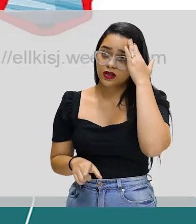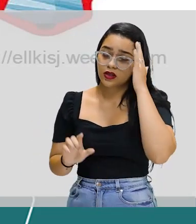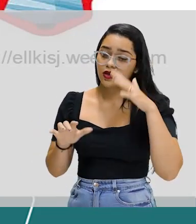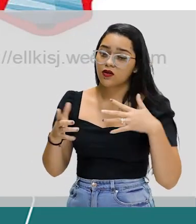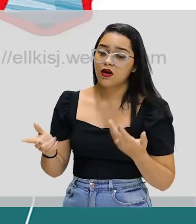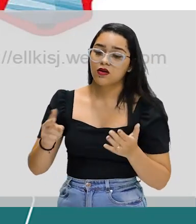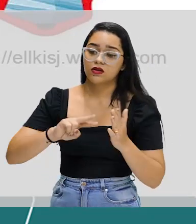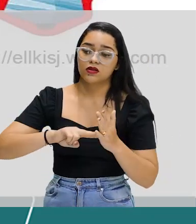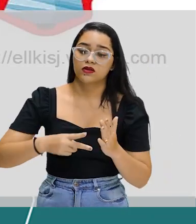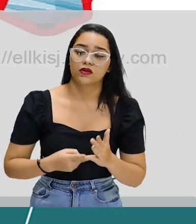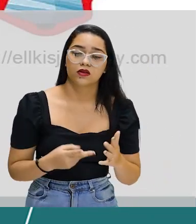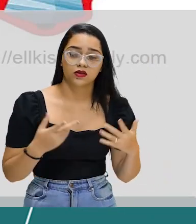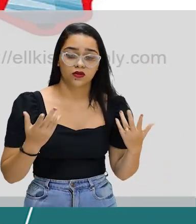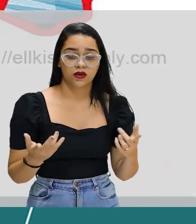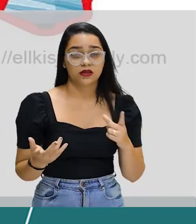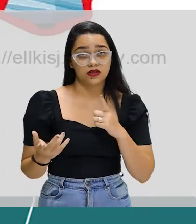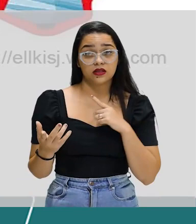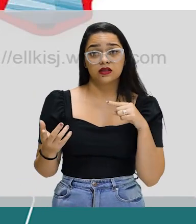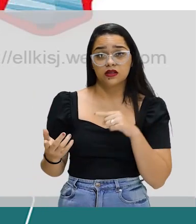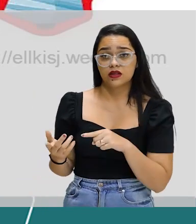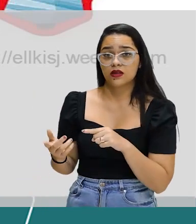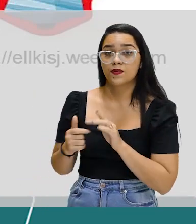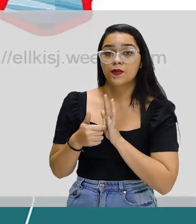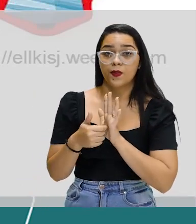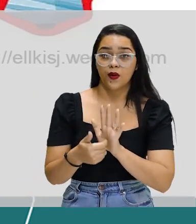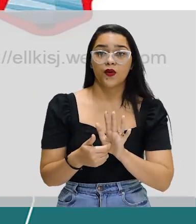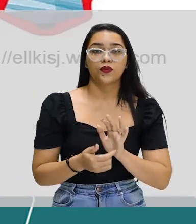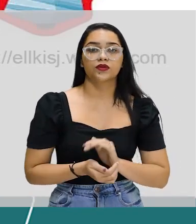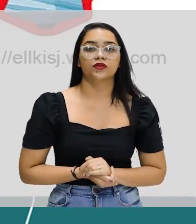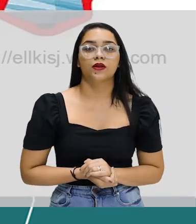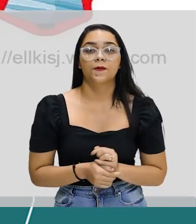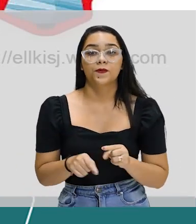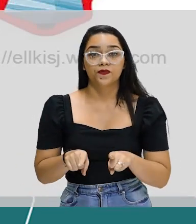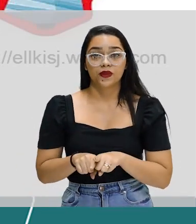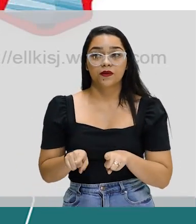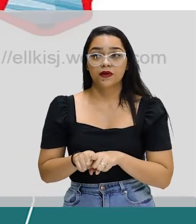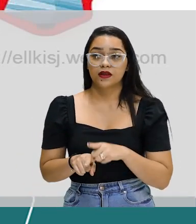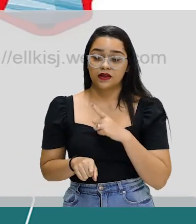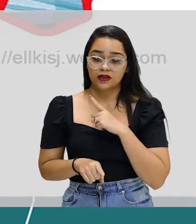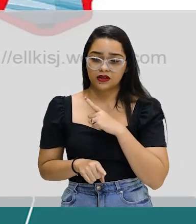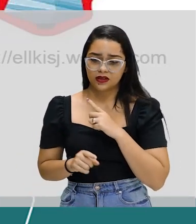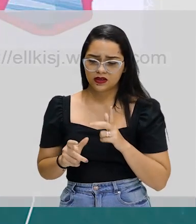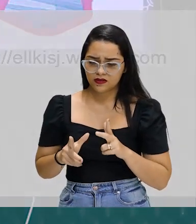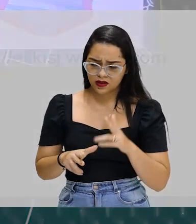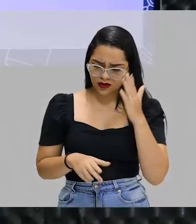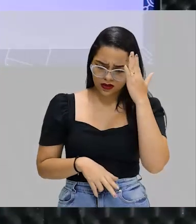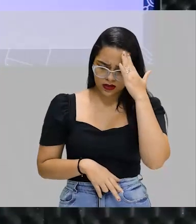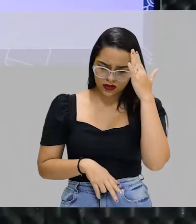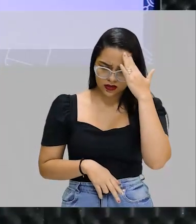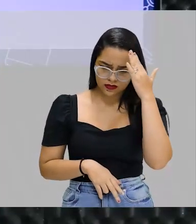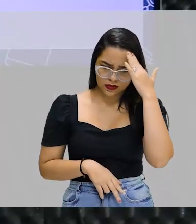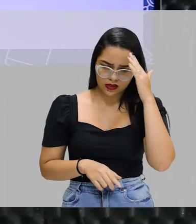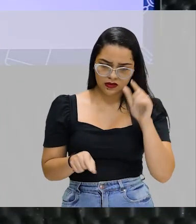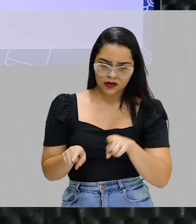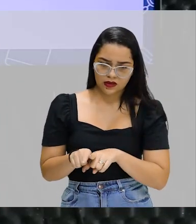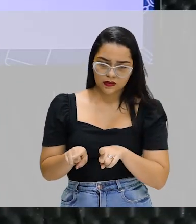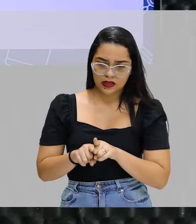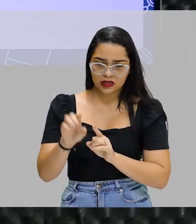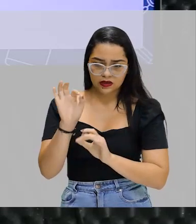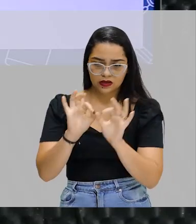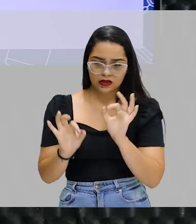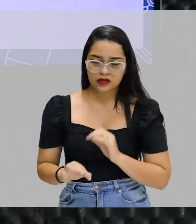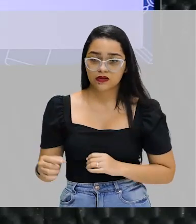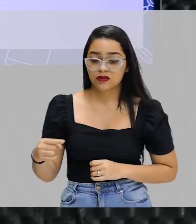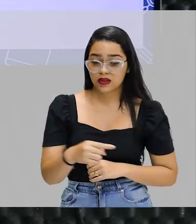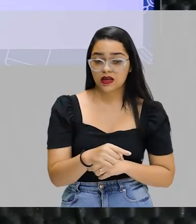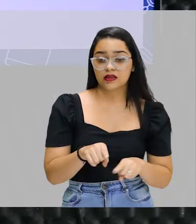é o sentido, quais os significados que esse texto apresenta. E, além de fazer essa compreensão a partir de uma